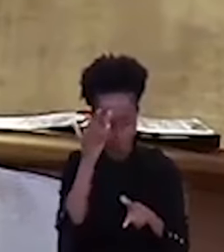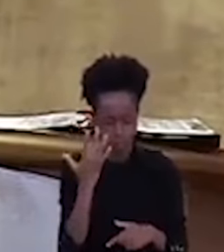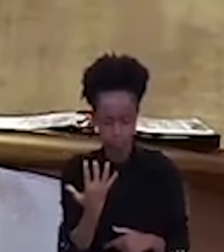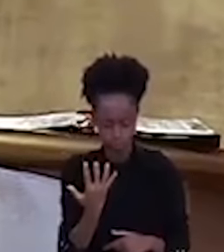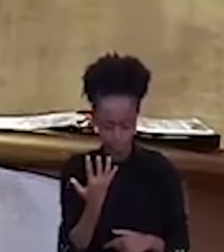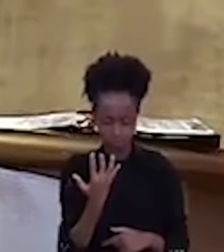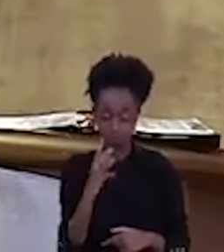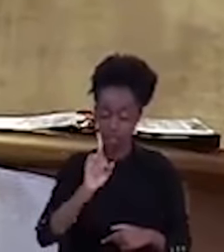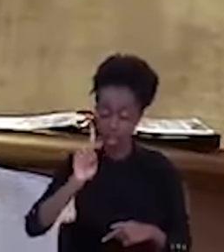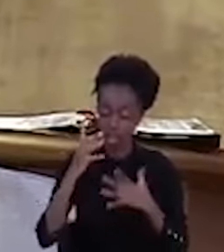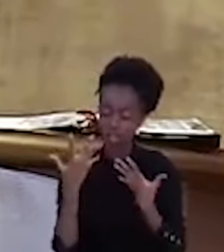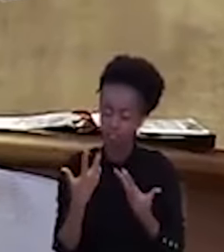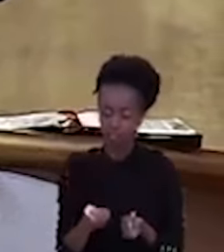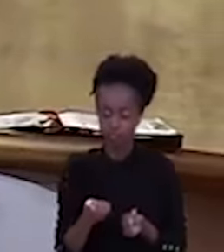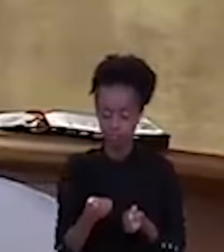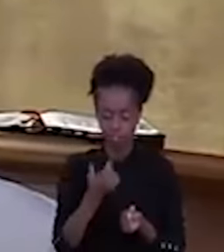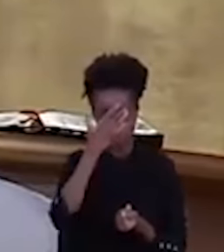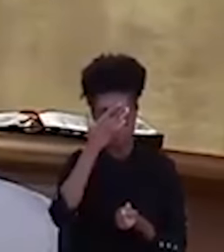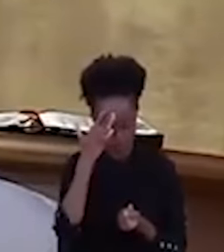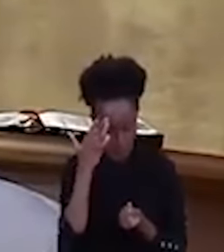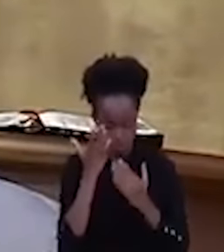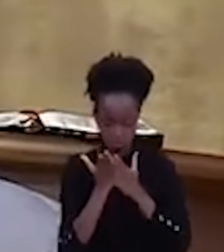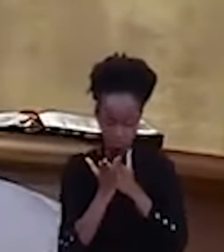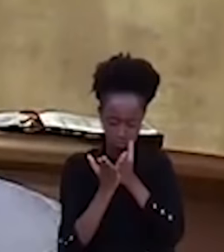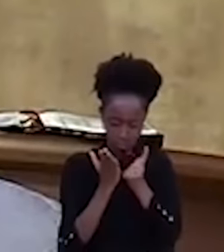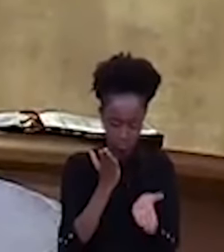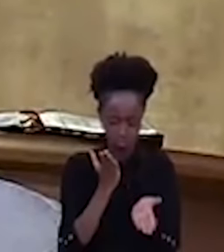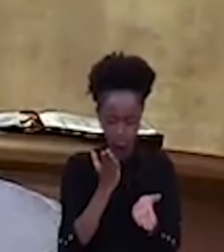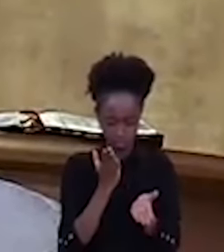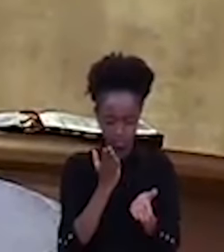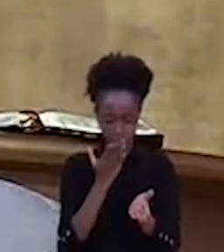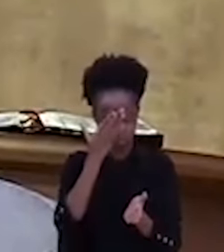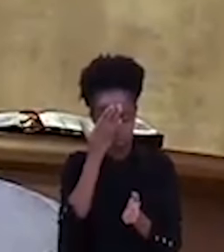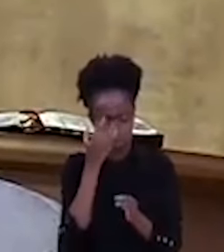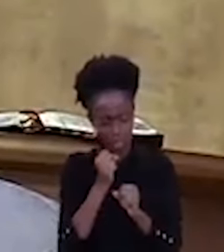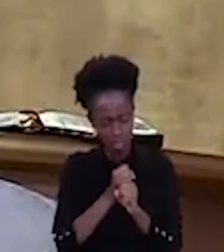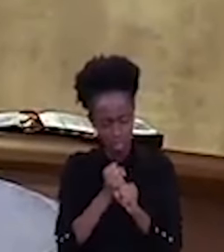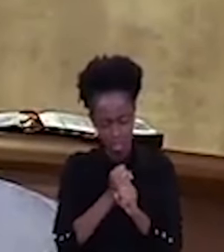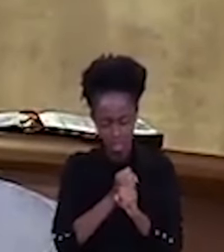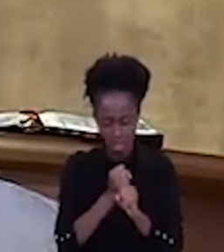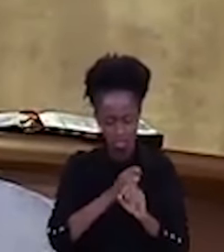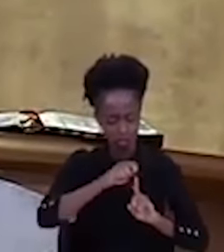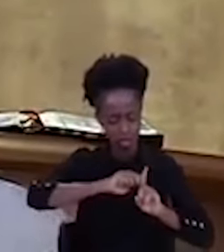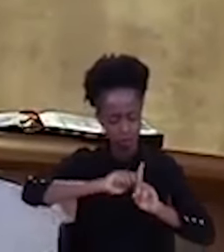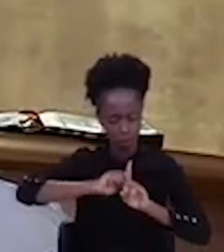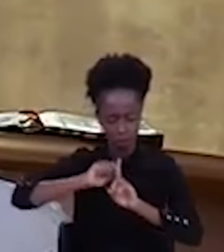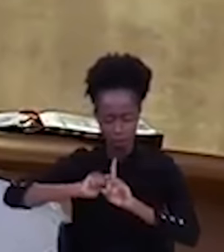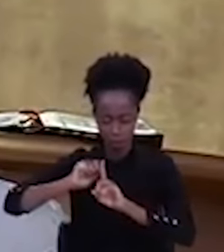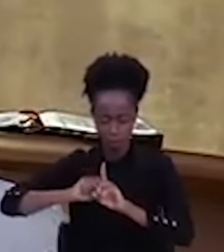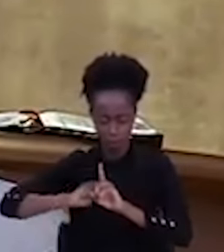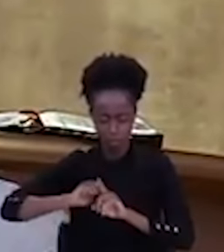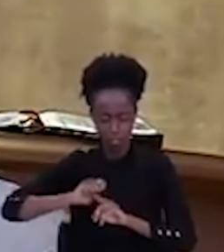altar. Pessoas afastadas. Já há anos, há meses, há